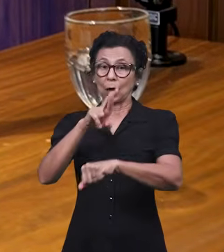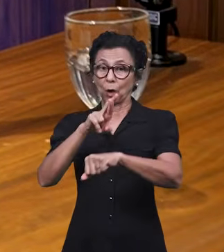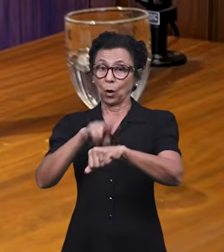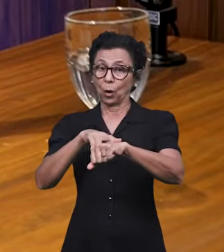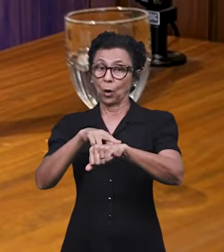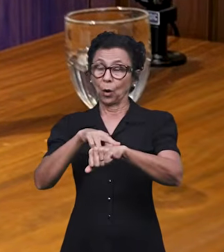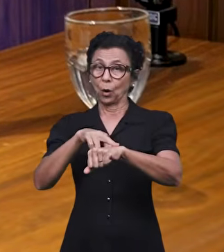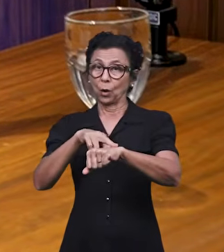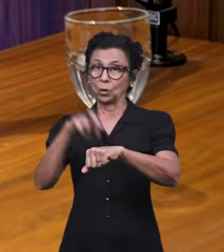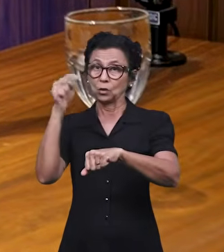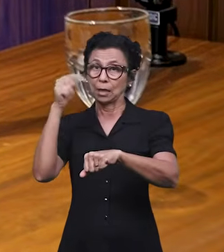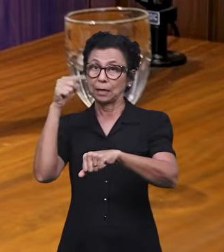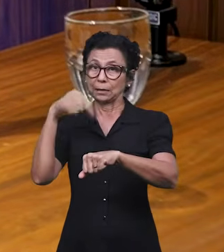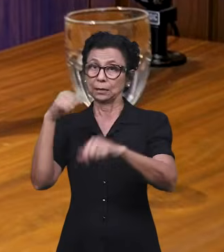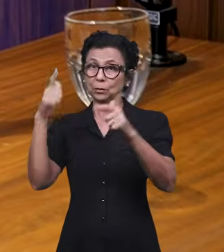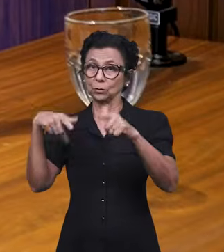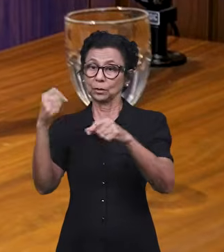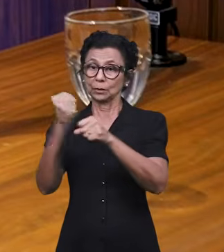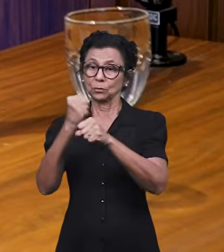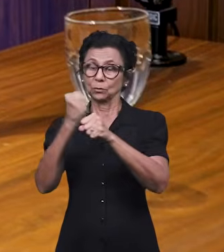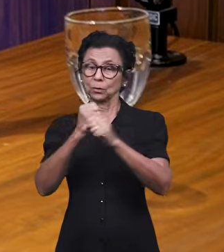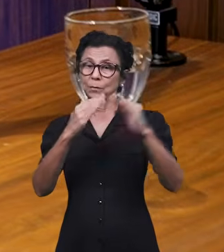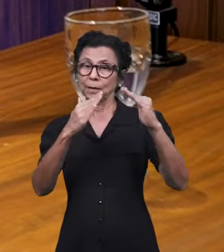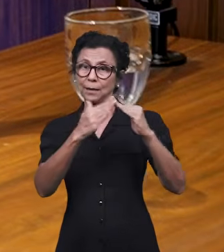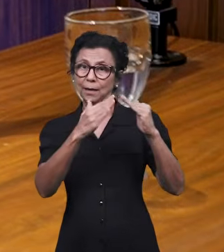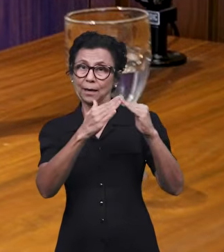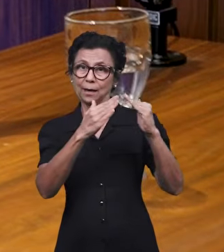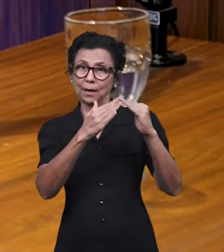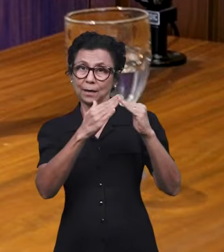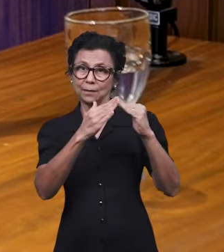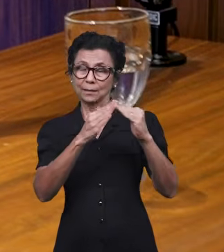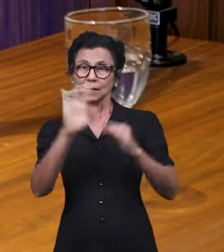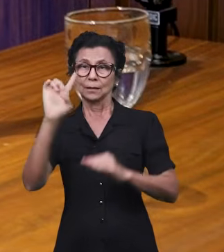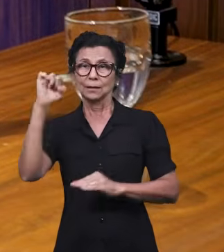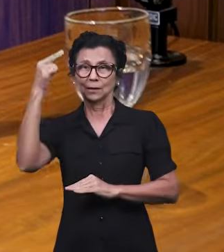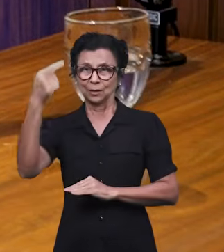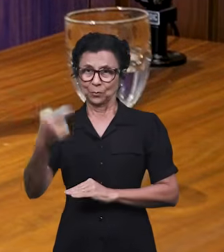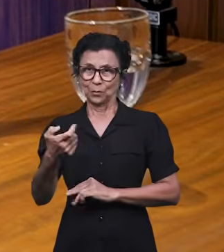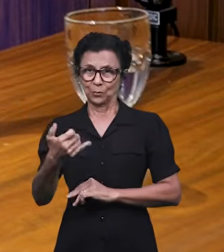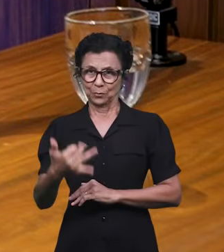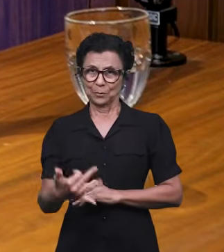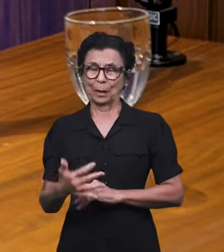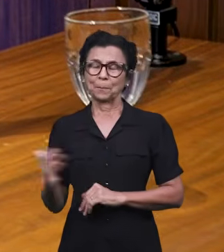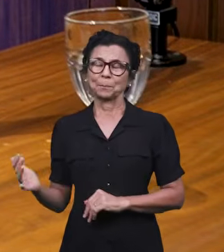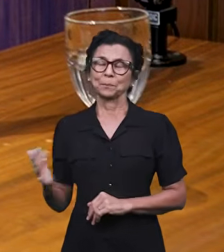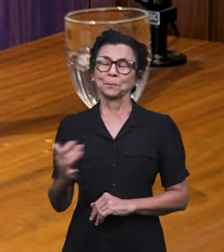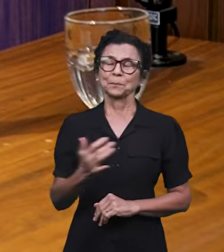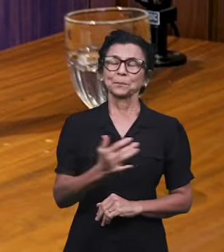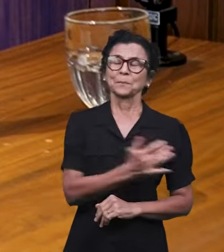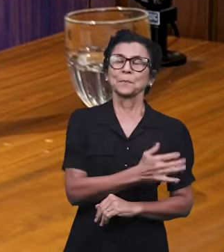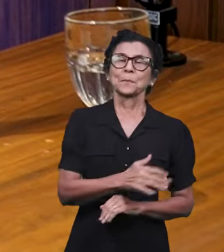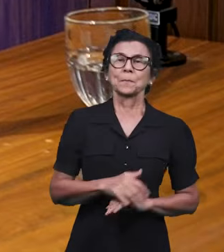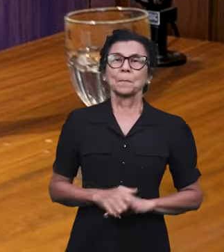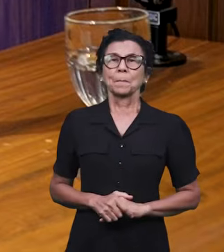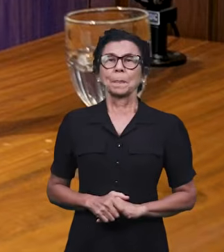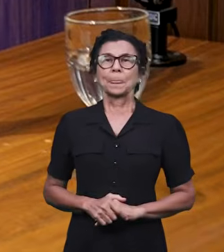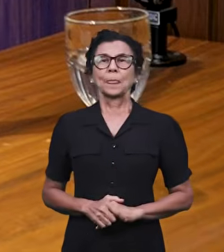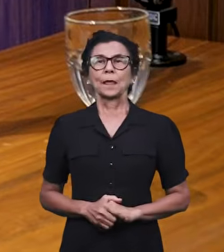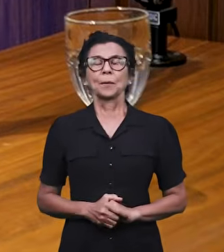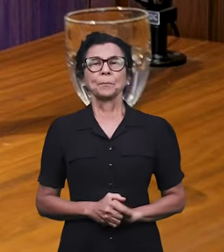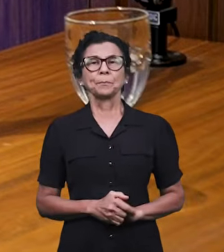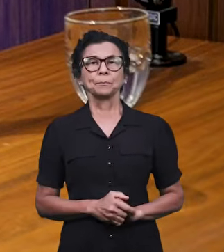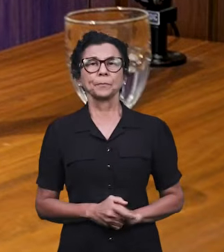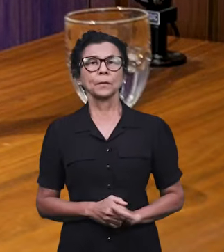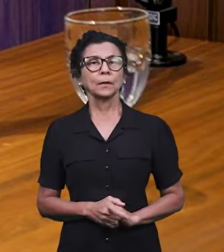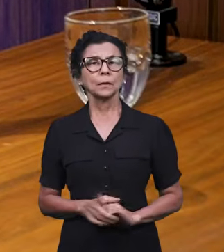para o próximo episódio aí, quando a gente for falar de construção. Mas o projeto ele é firme, ele tem uma certeza, porque